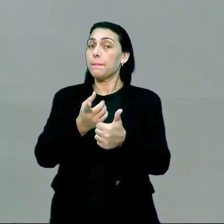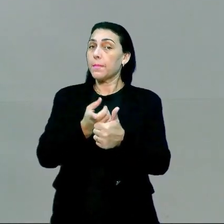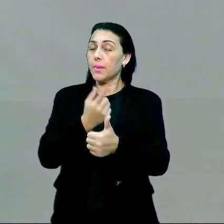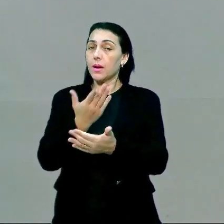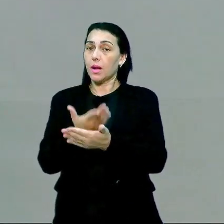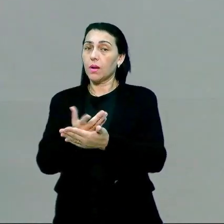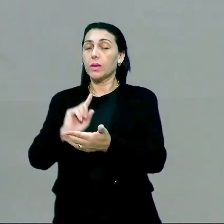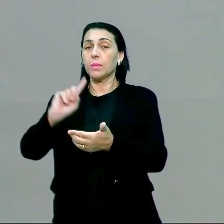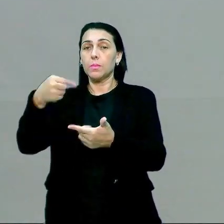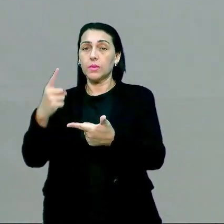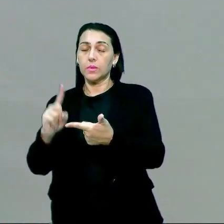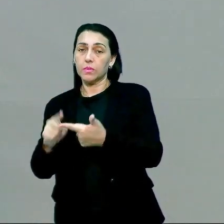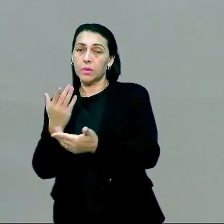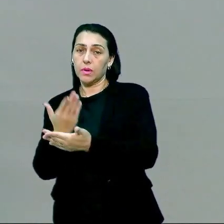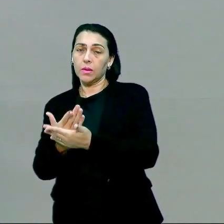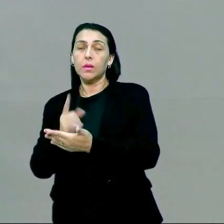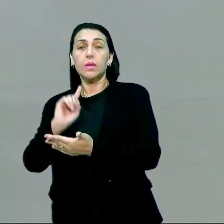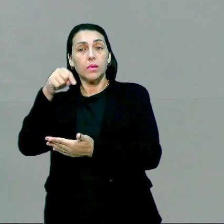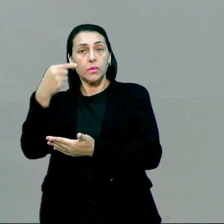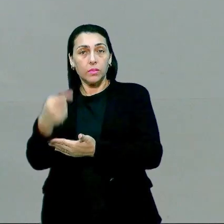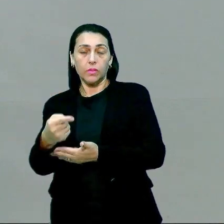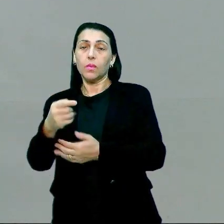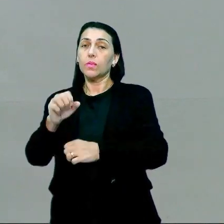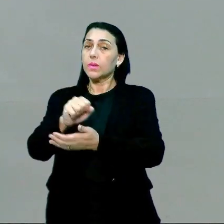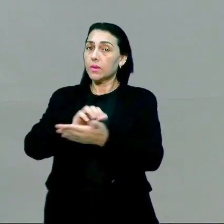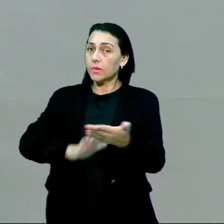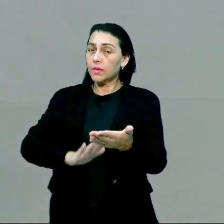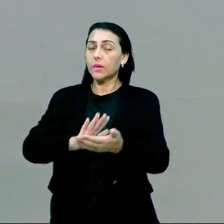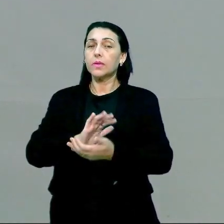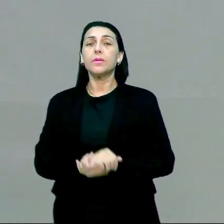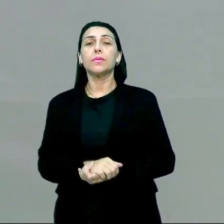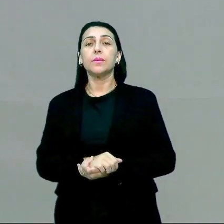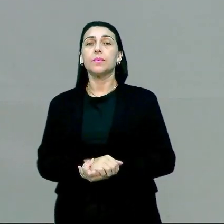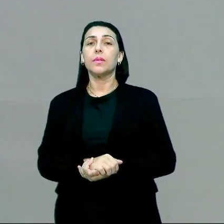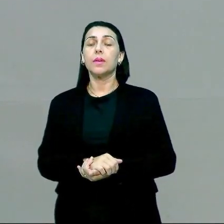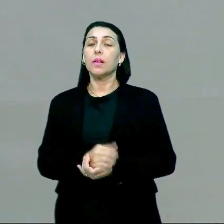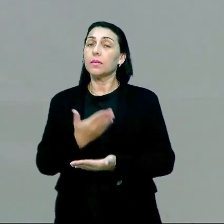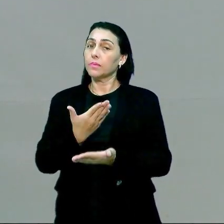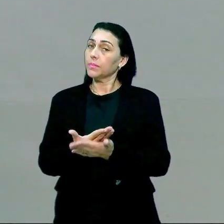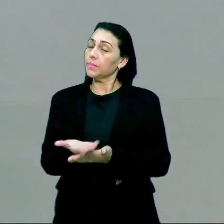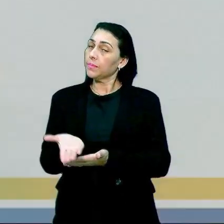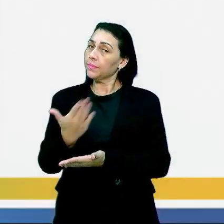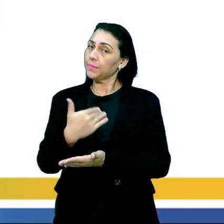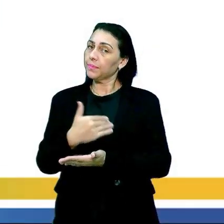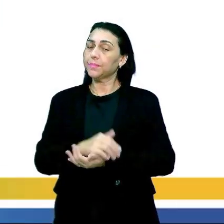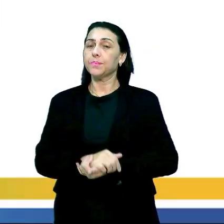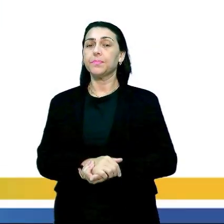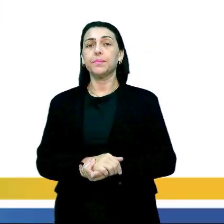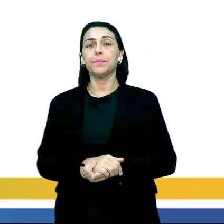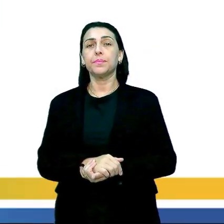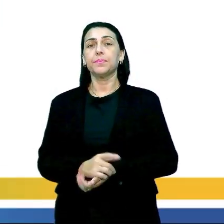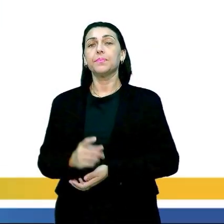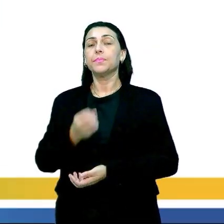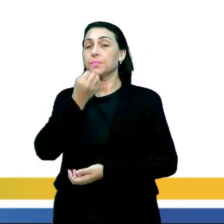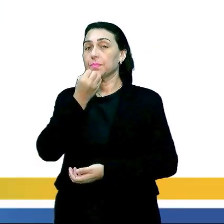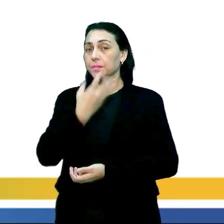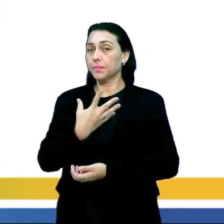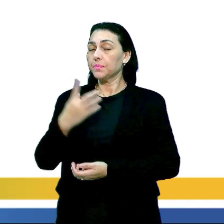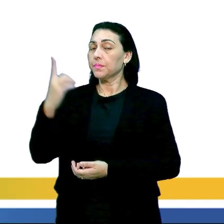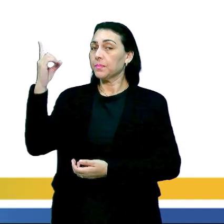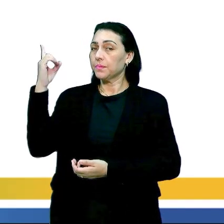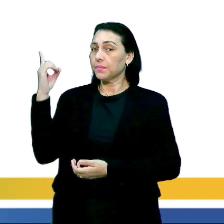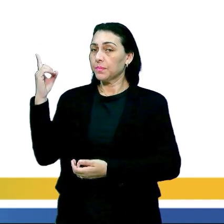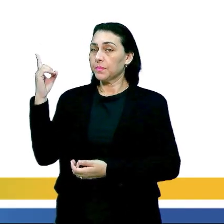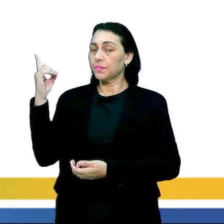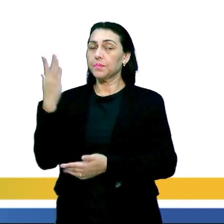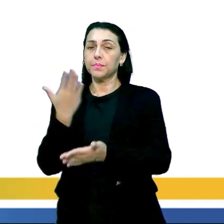parte 1 e a parte 2 na aula que vem com os exercícios. Vamos então à aula? Bem,